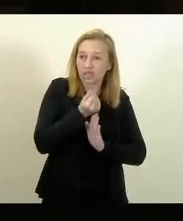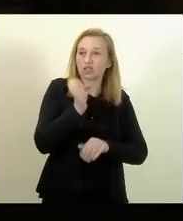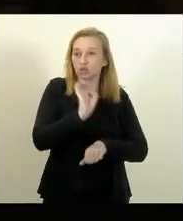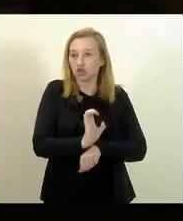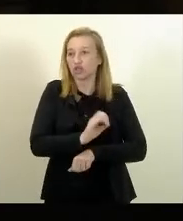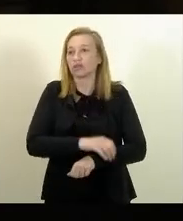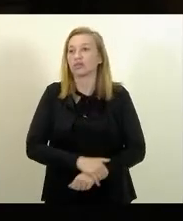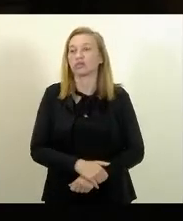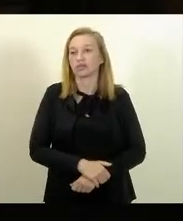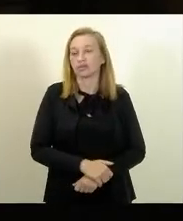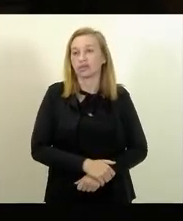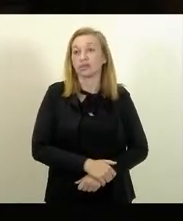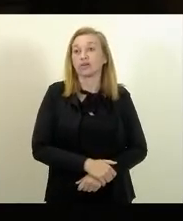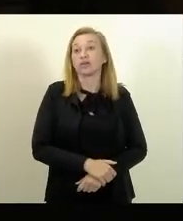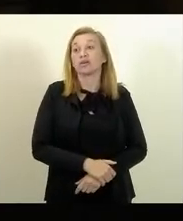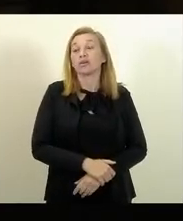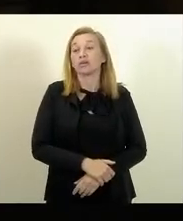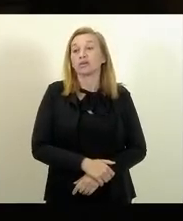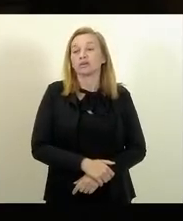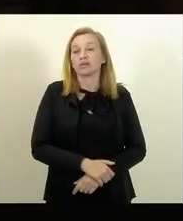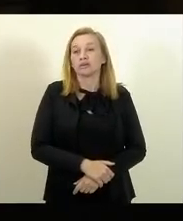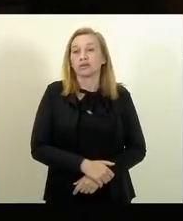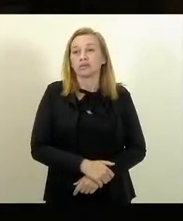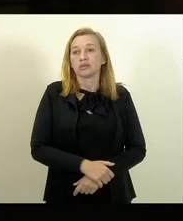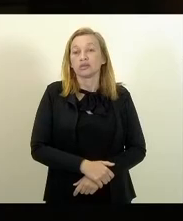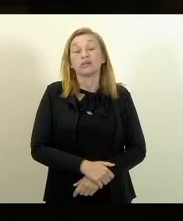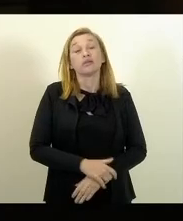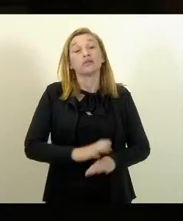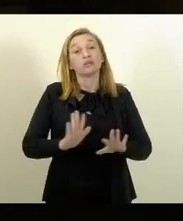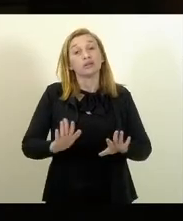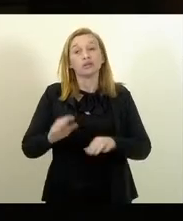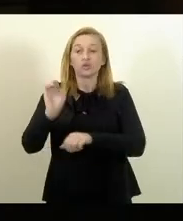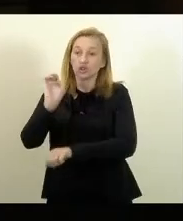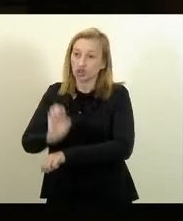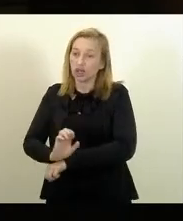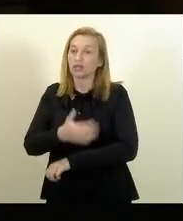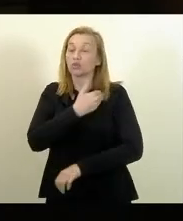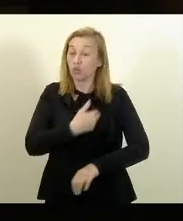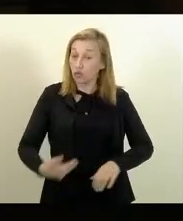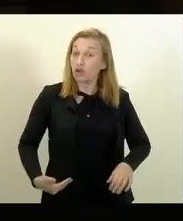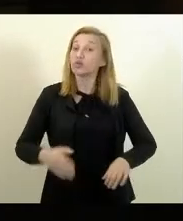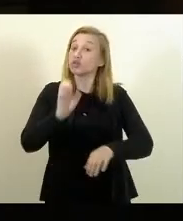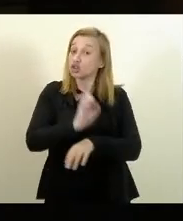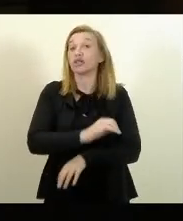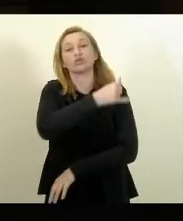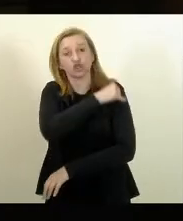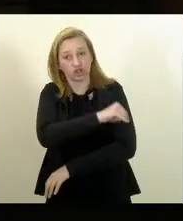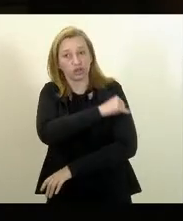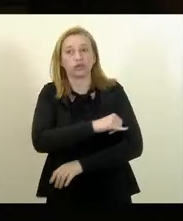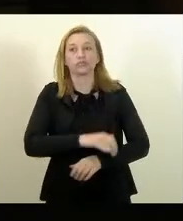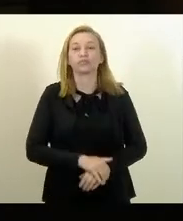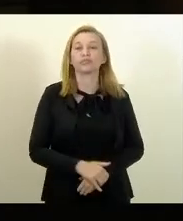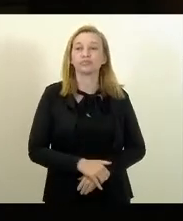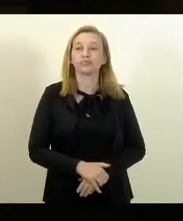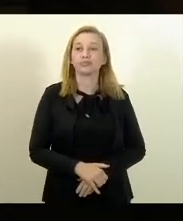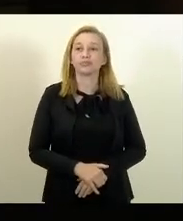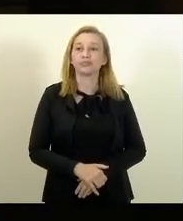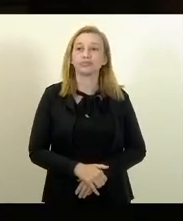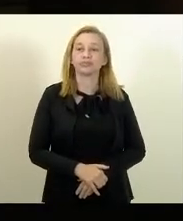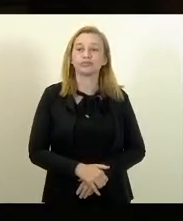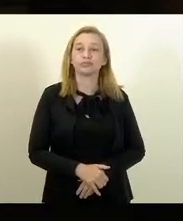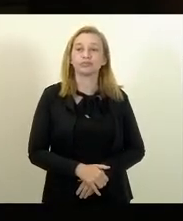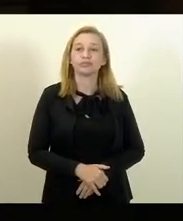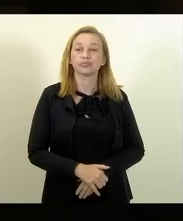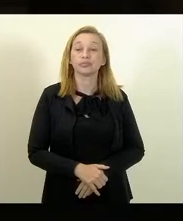Janeiro. Ora seja, o Estado, o governo do Estado do Rio de Janeiro, ele detém nas